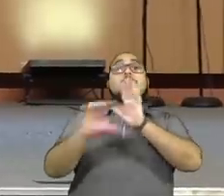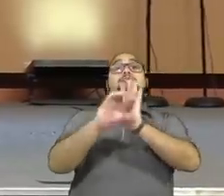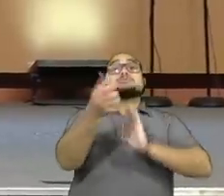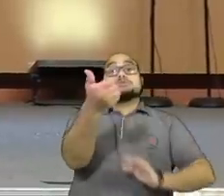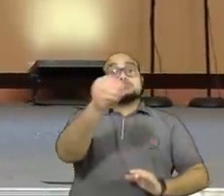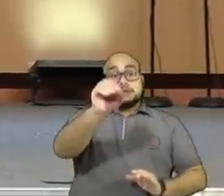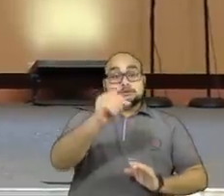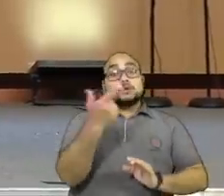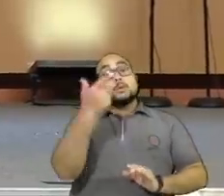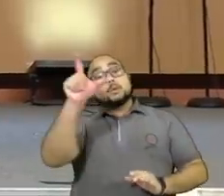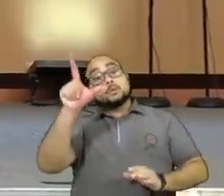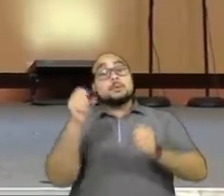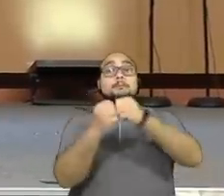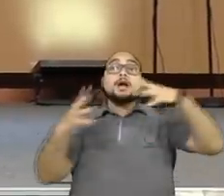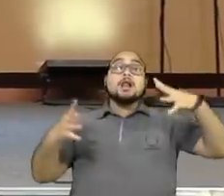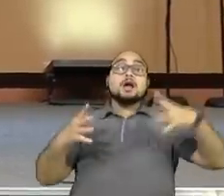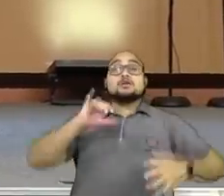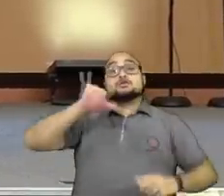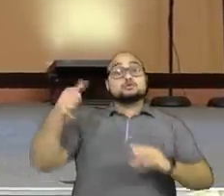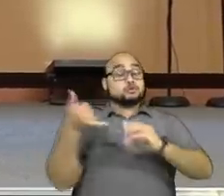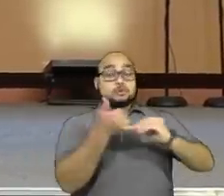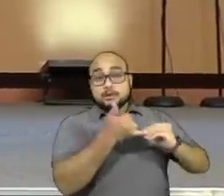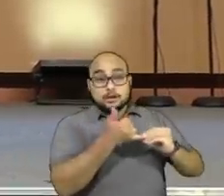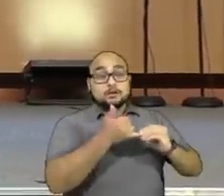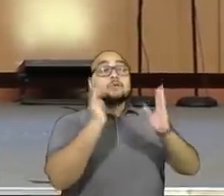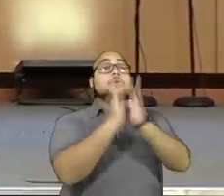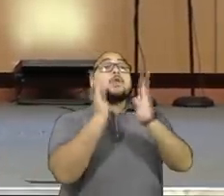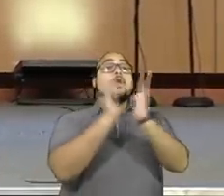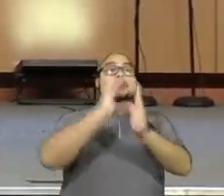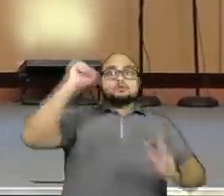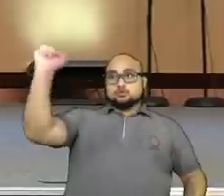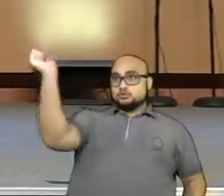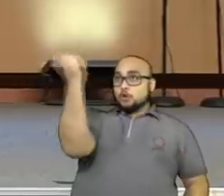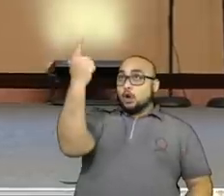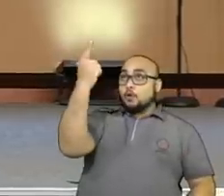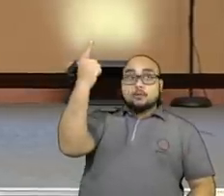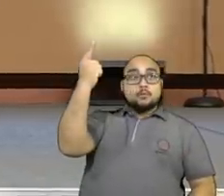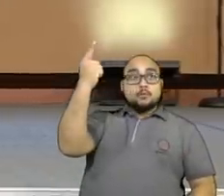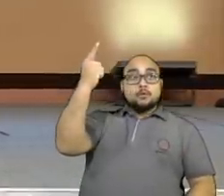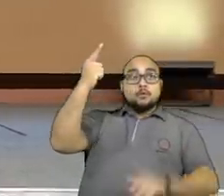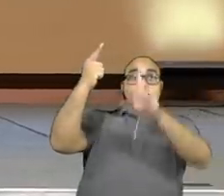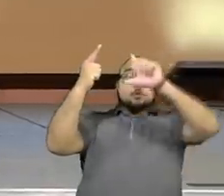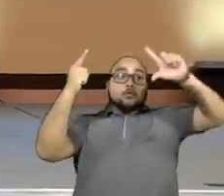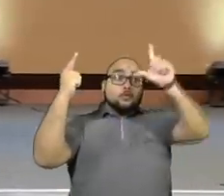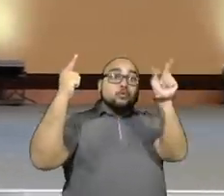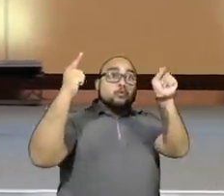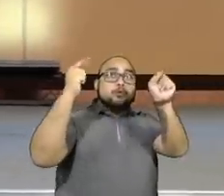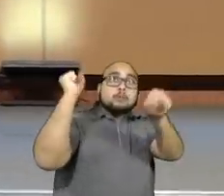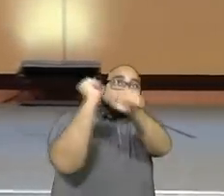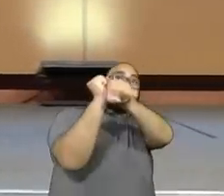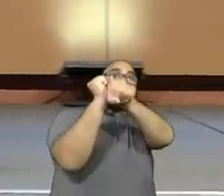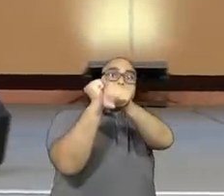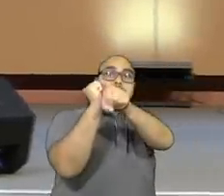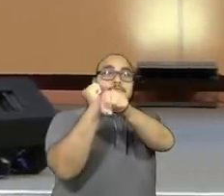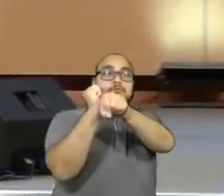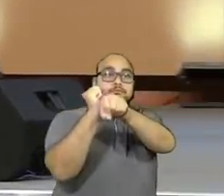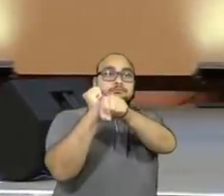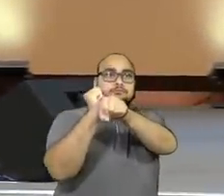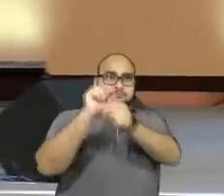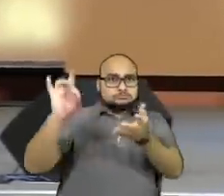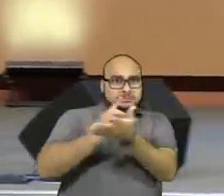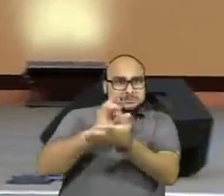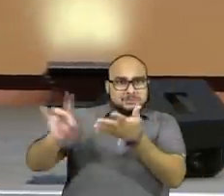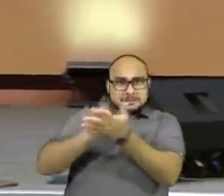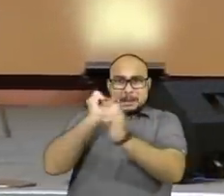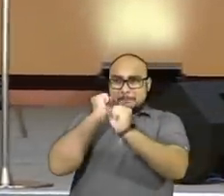milagre. Josué ora e o sol e a lua são retidos para eles vencerem os amorreus. Capítulo 11 do livro de